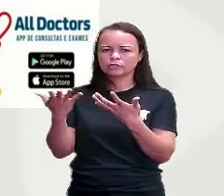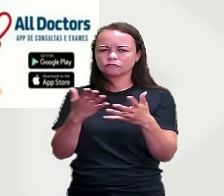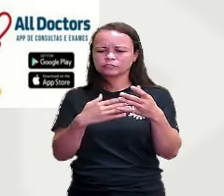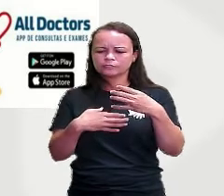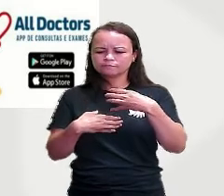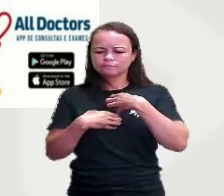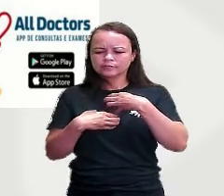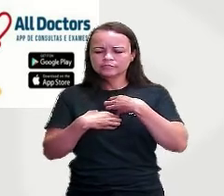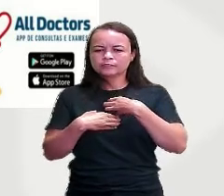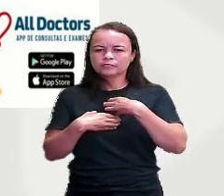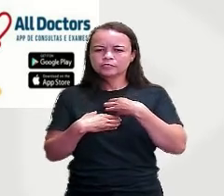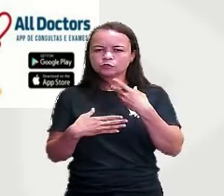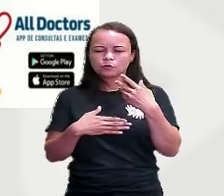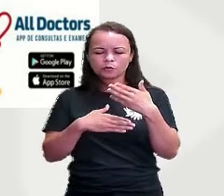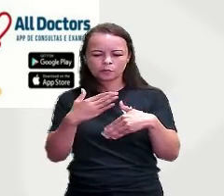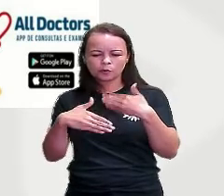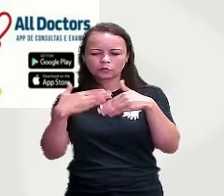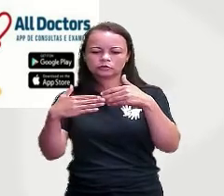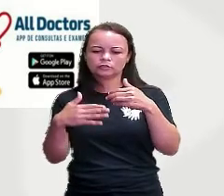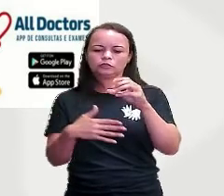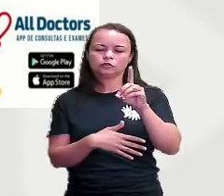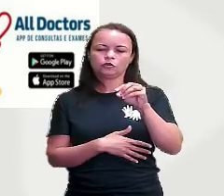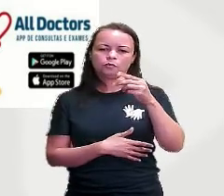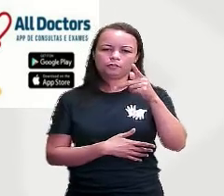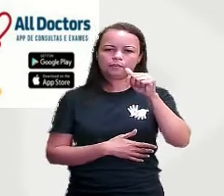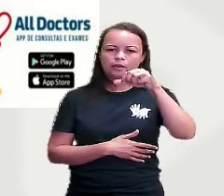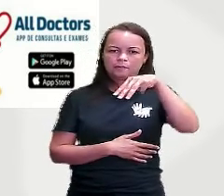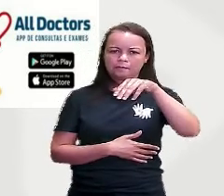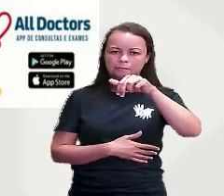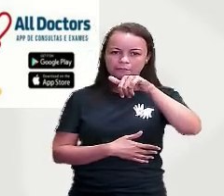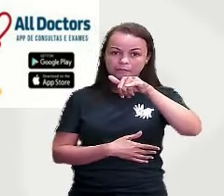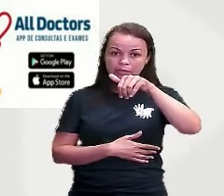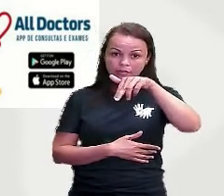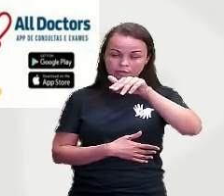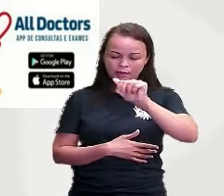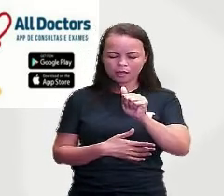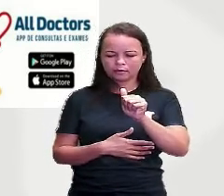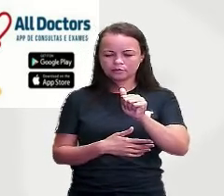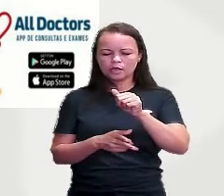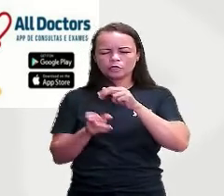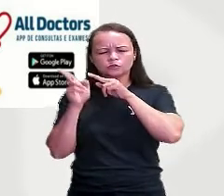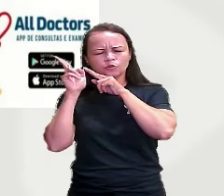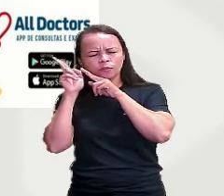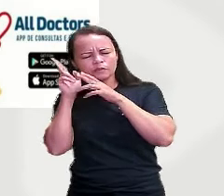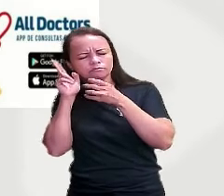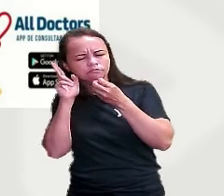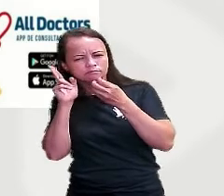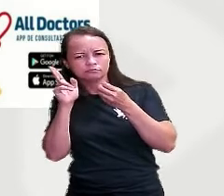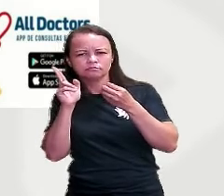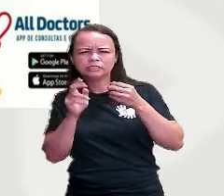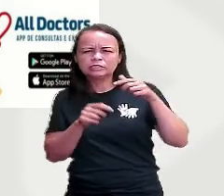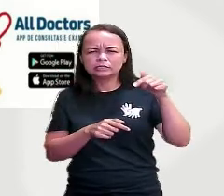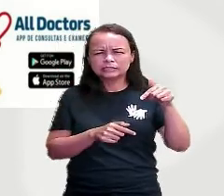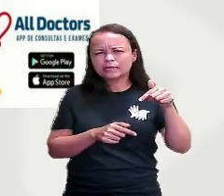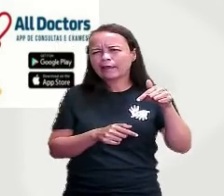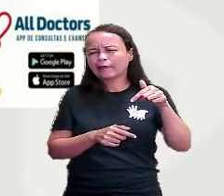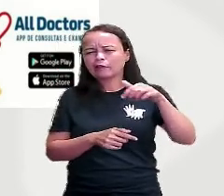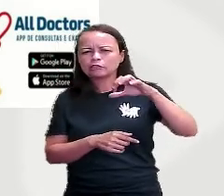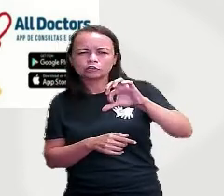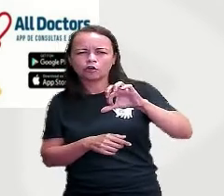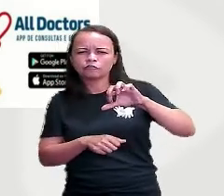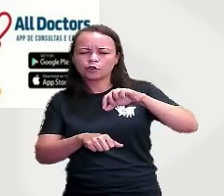você com certeza está promovendo a produção de dopamina. Dormir bem, gente. Dormir de 7 a 9 horas por